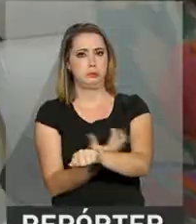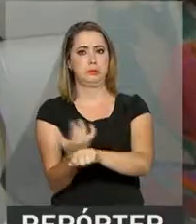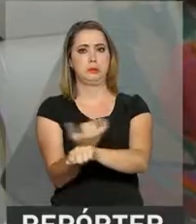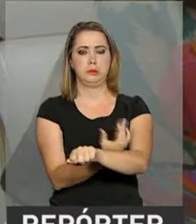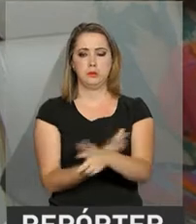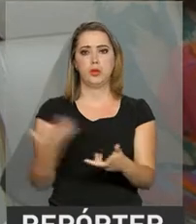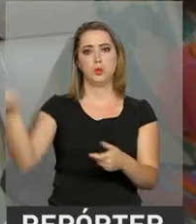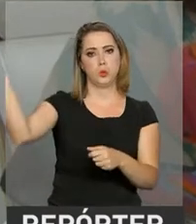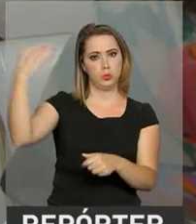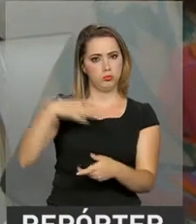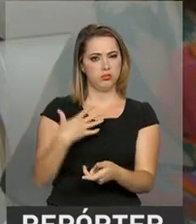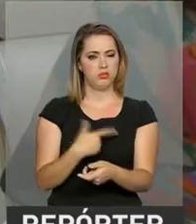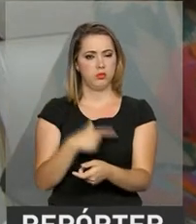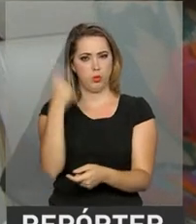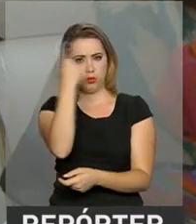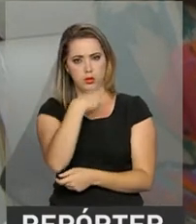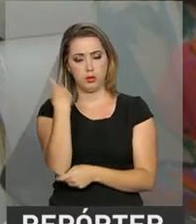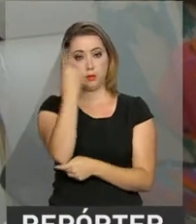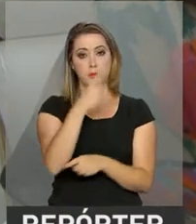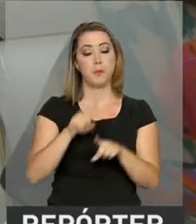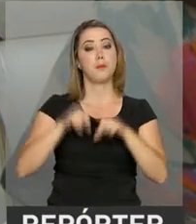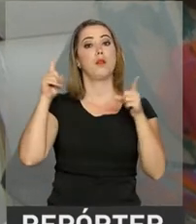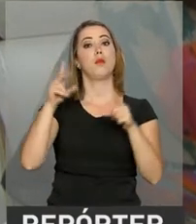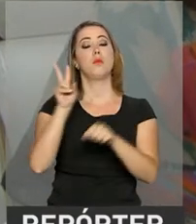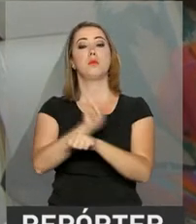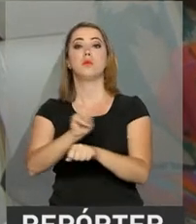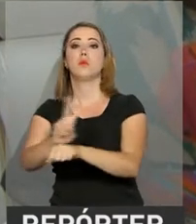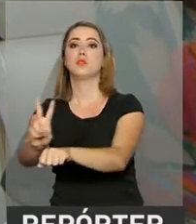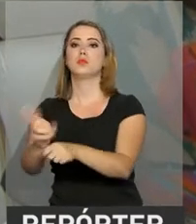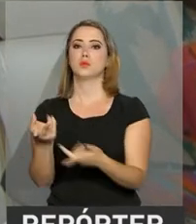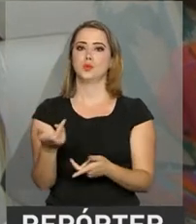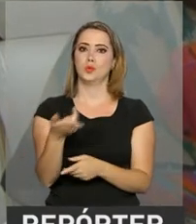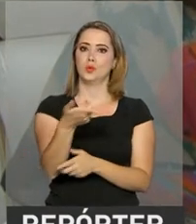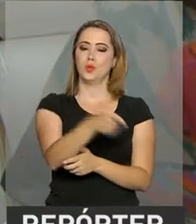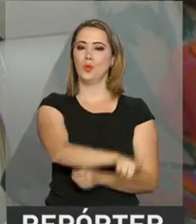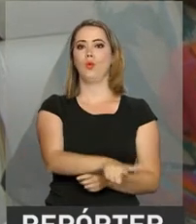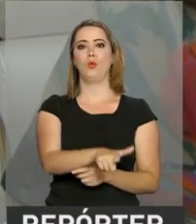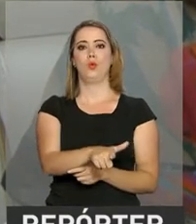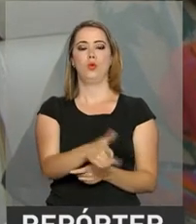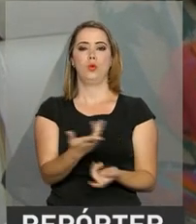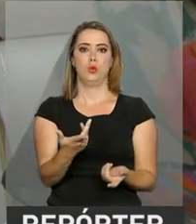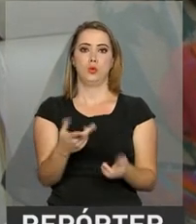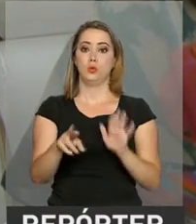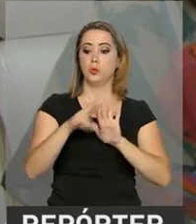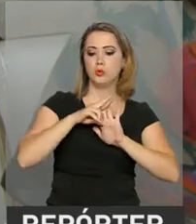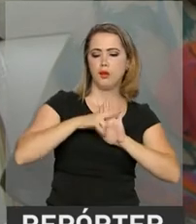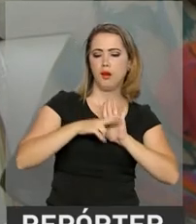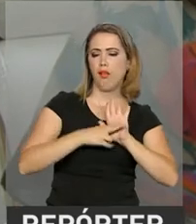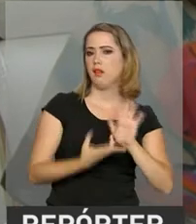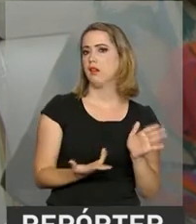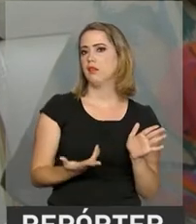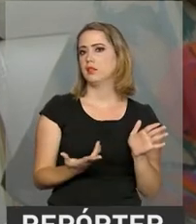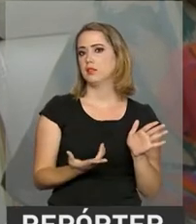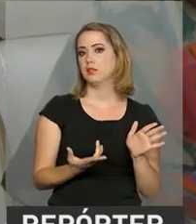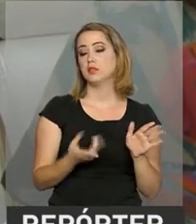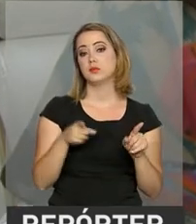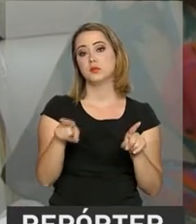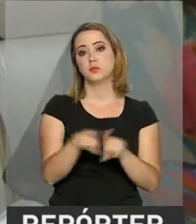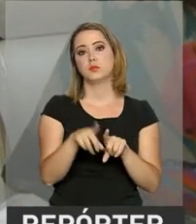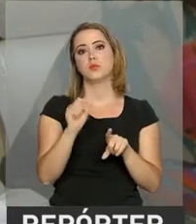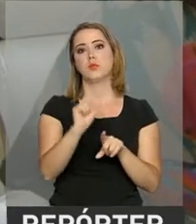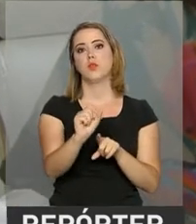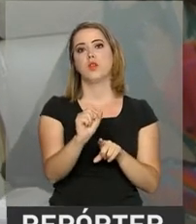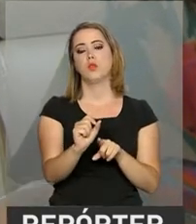solar. E o protetor solar, ele tem outro entendimento e ele tem uma regra de estabelecimento